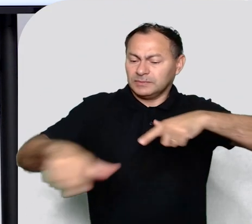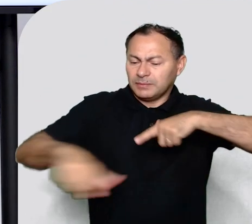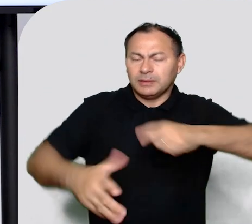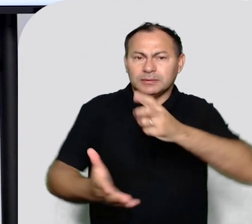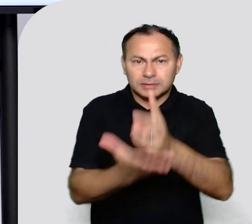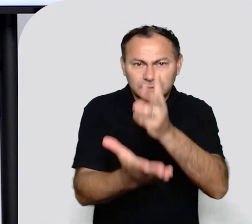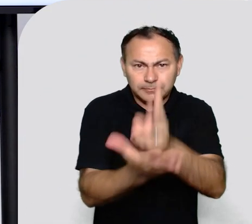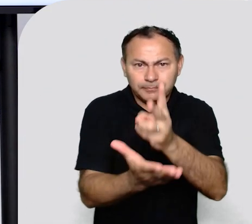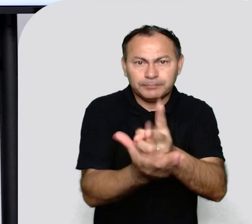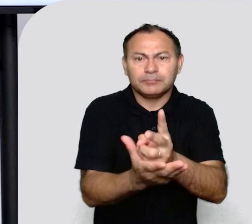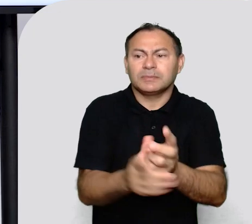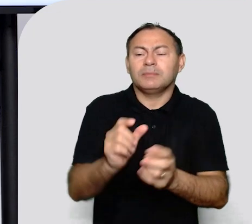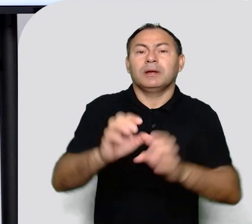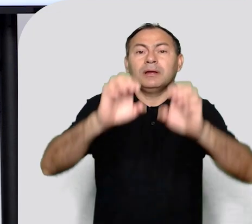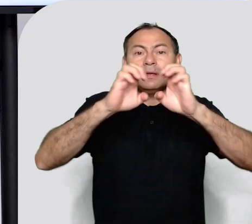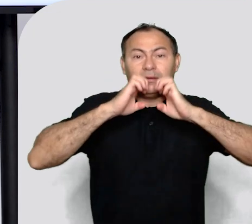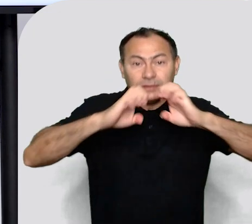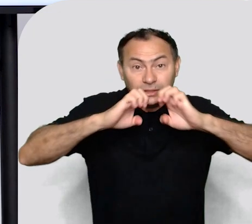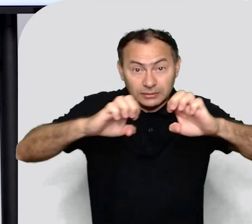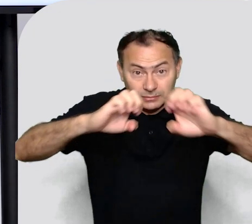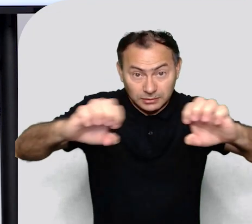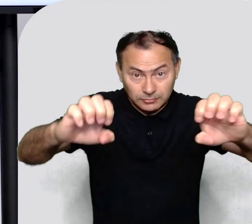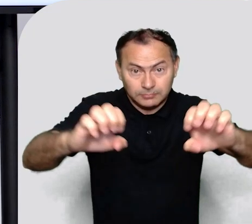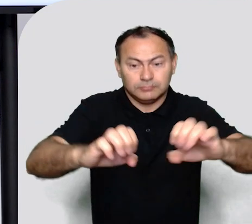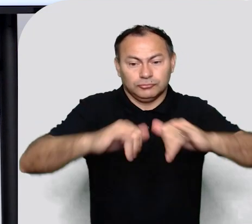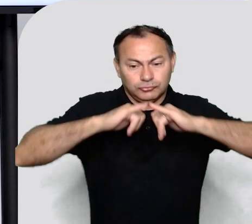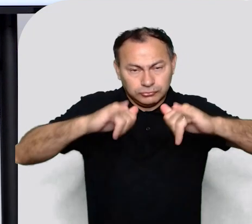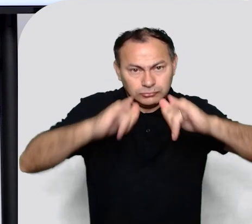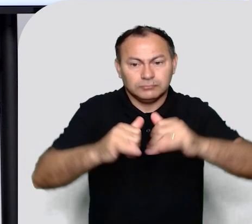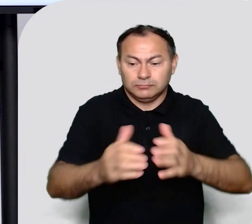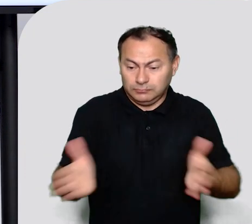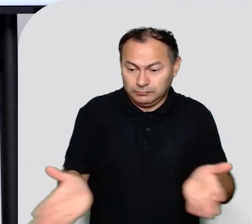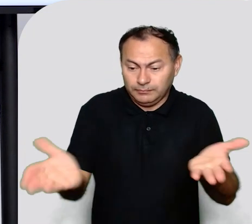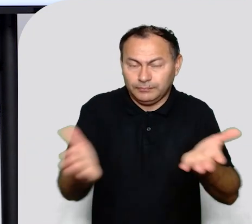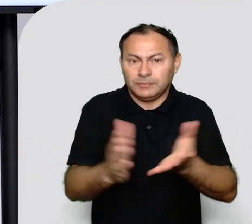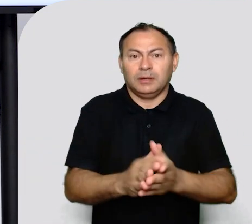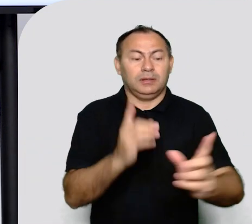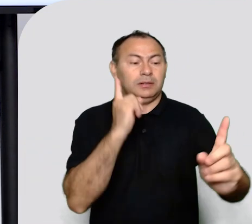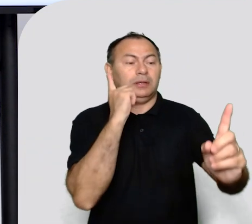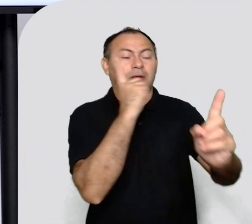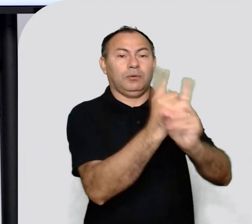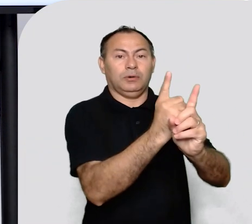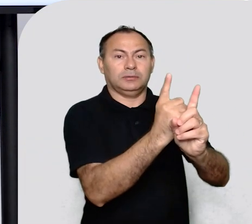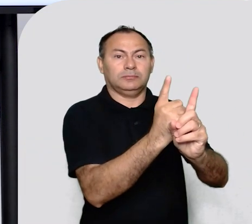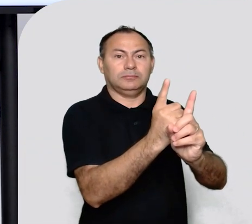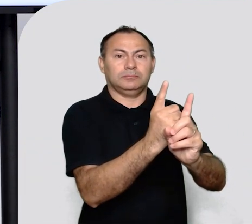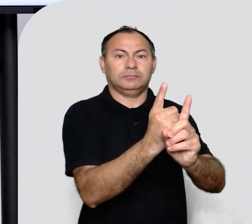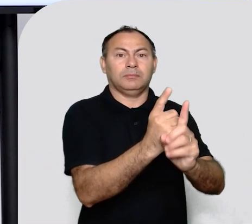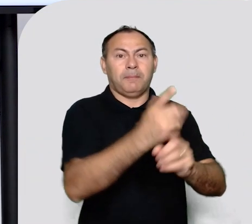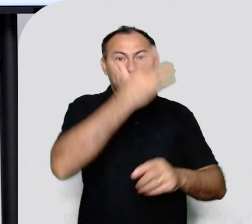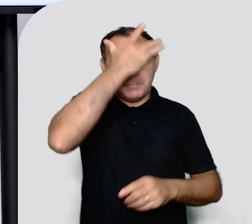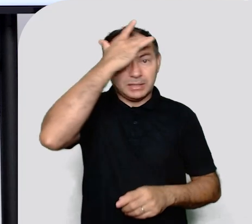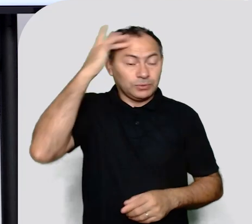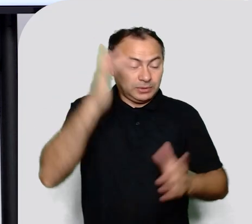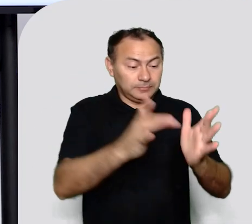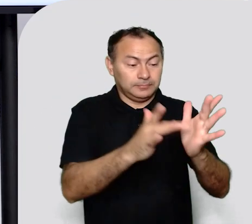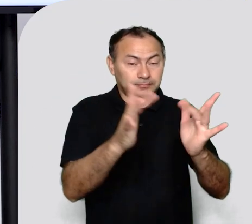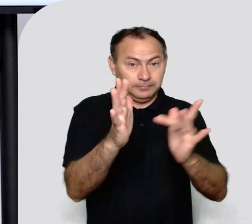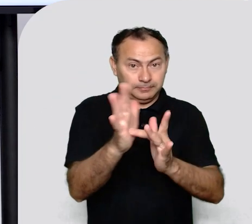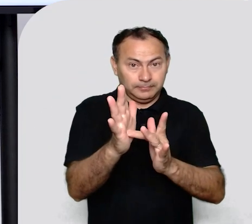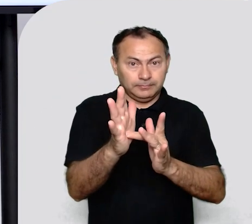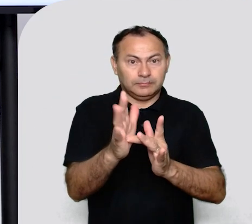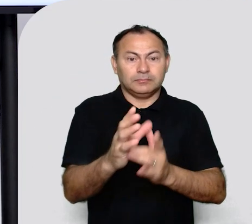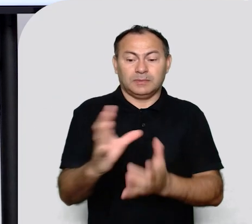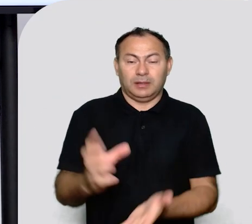trabalhar constantemente para a evangelização, favorecendo a este encontro com a pessoa de Jesus